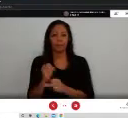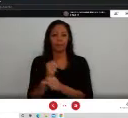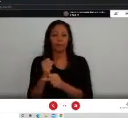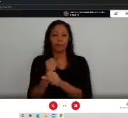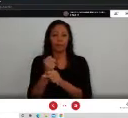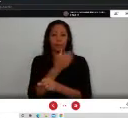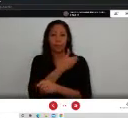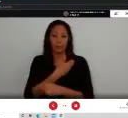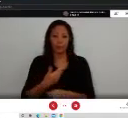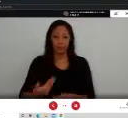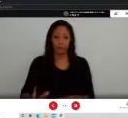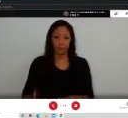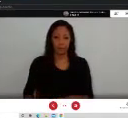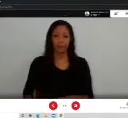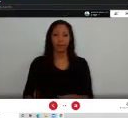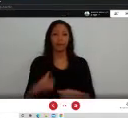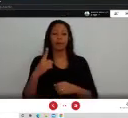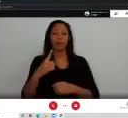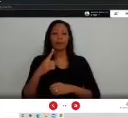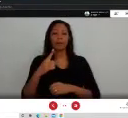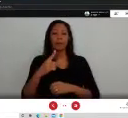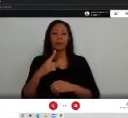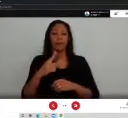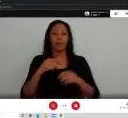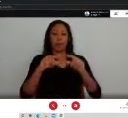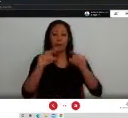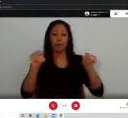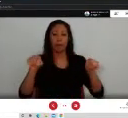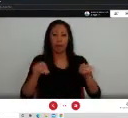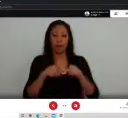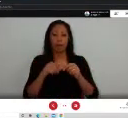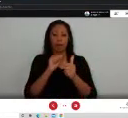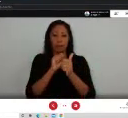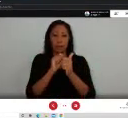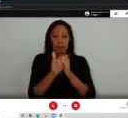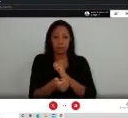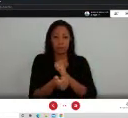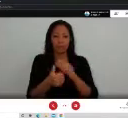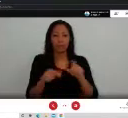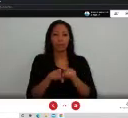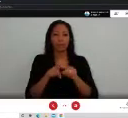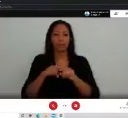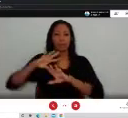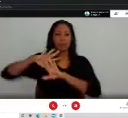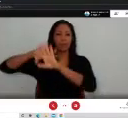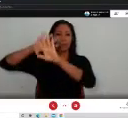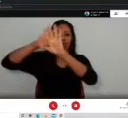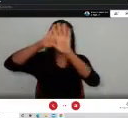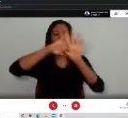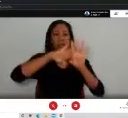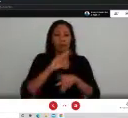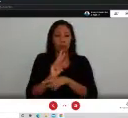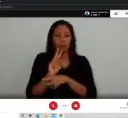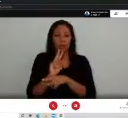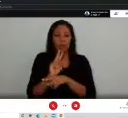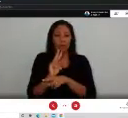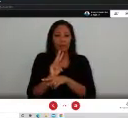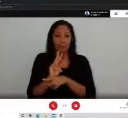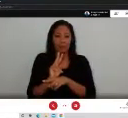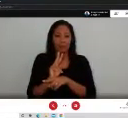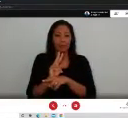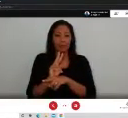a recuperação da quadra de esporte, bem como a instalação de tela de proteção na área localizada próxima à Igreja